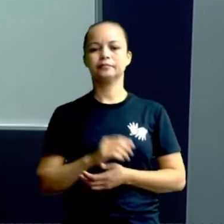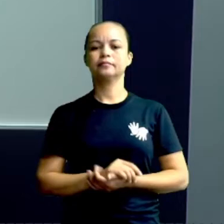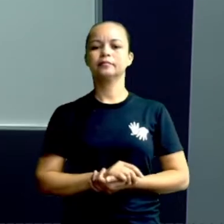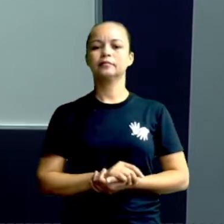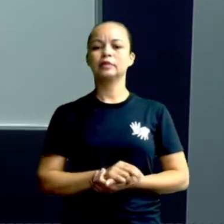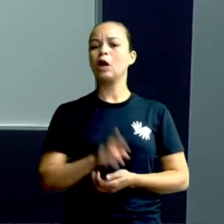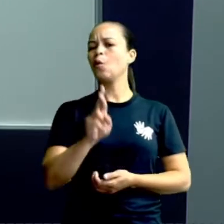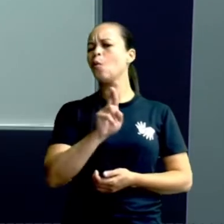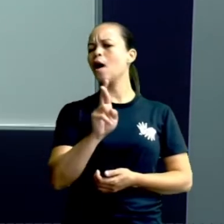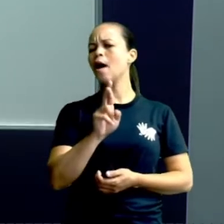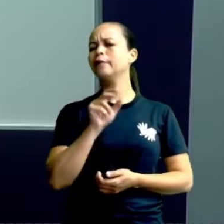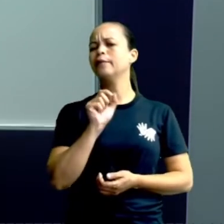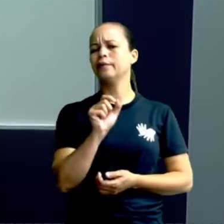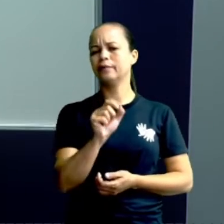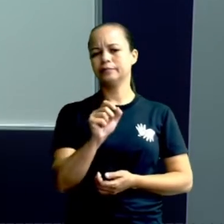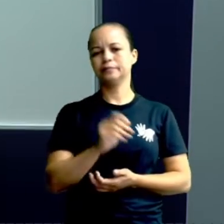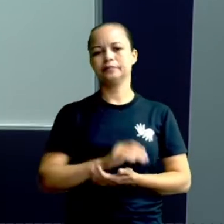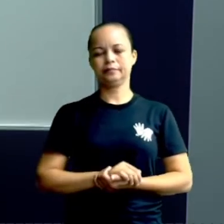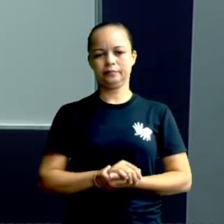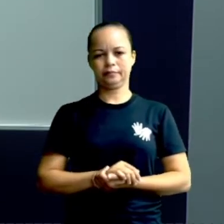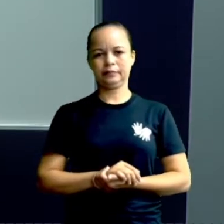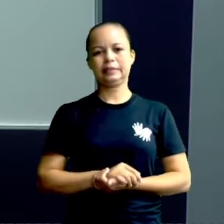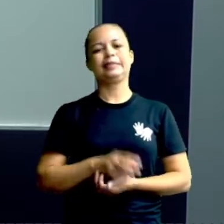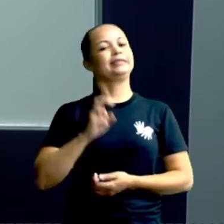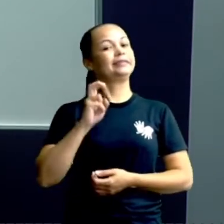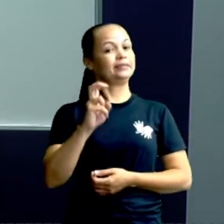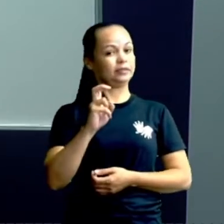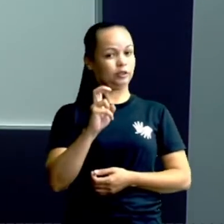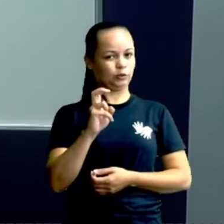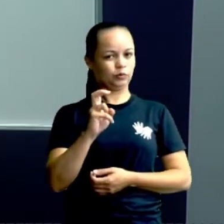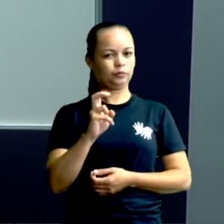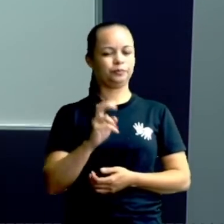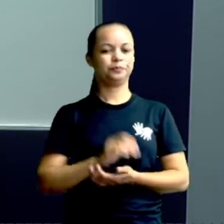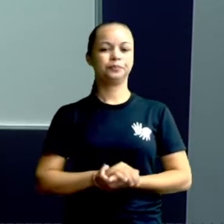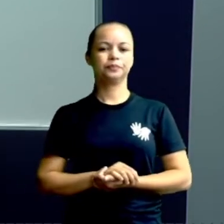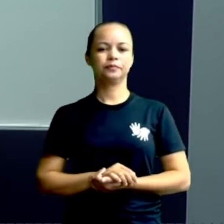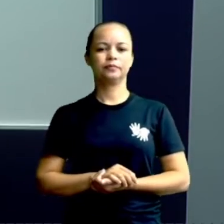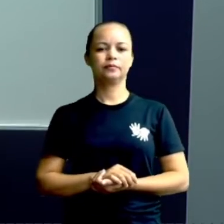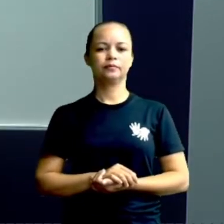E o raio? Quem é o raio? 5, gente.